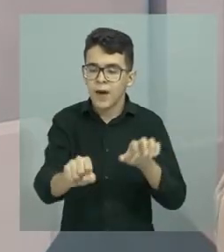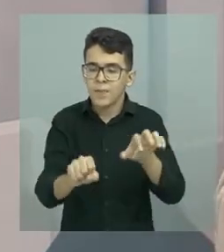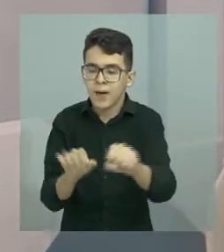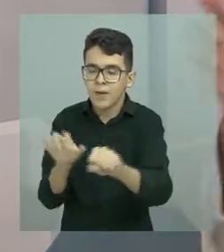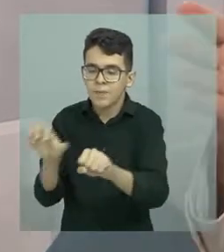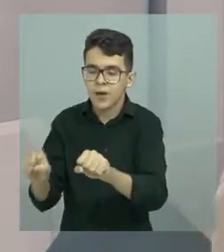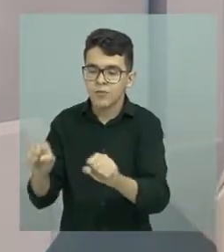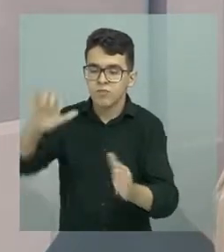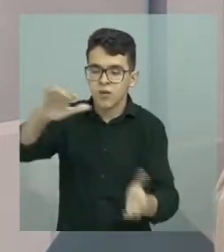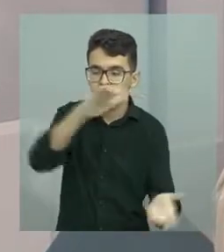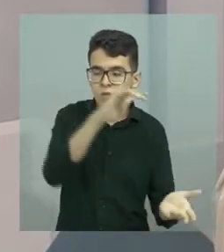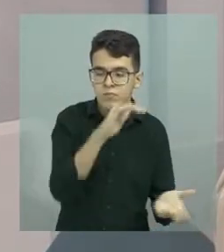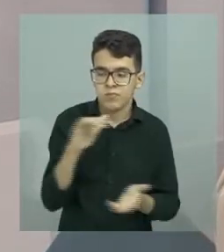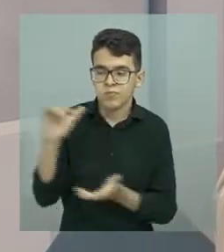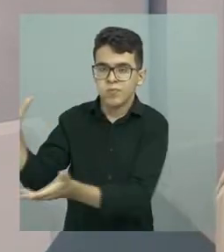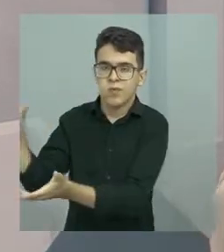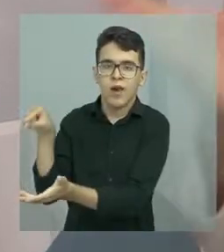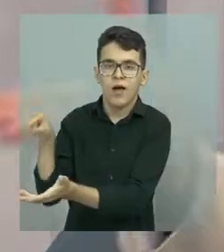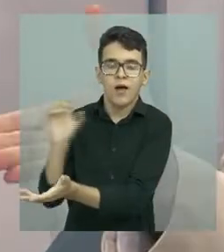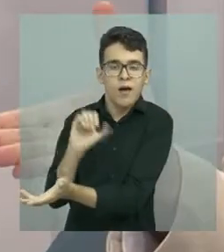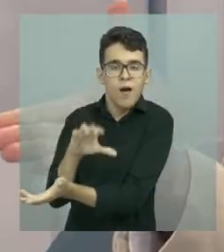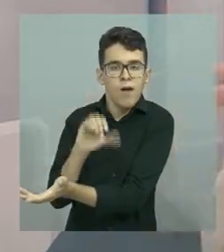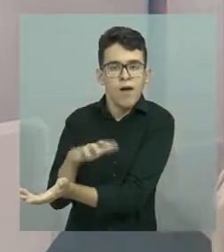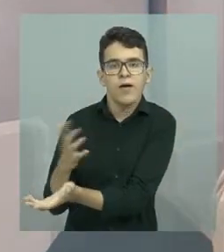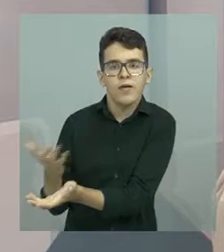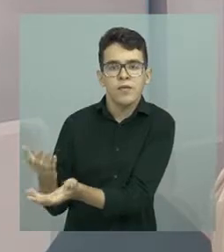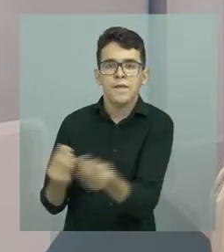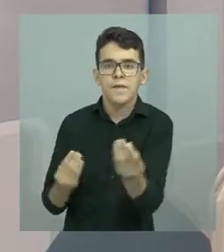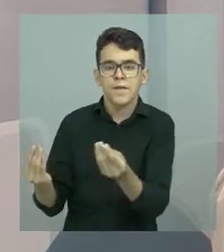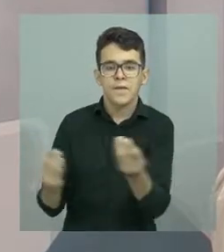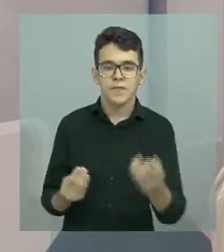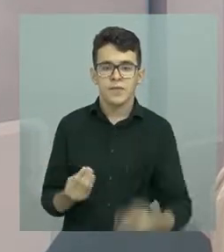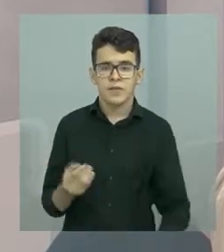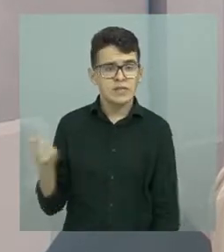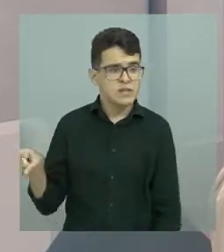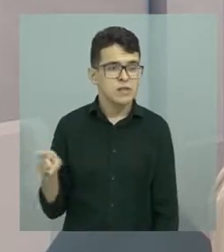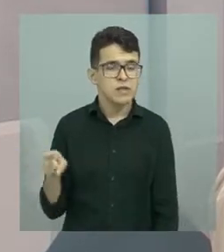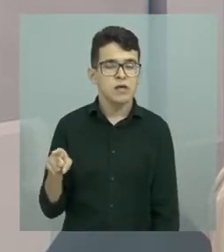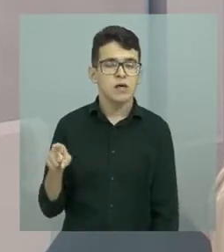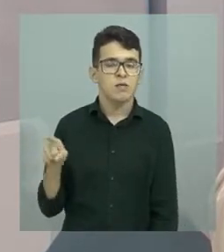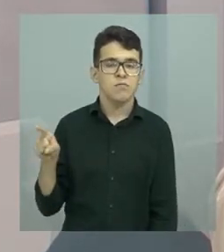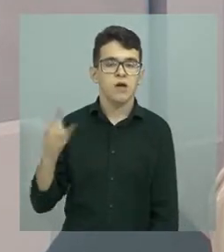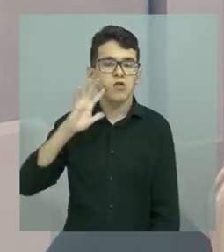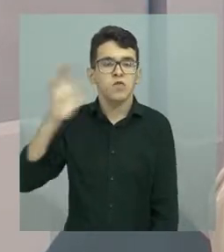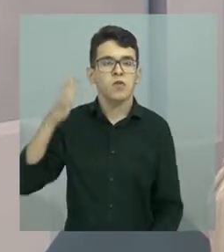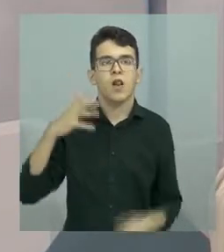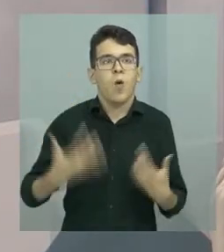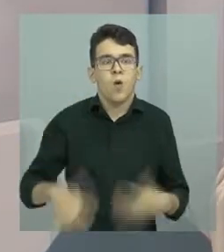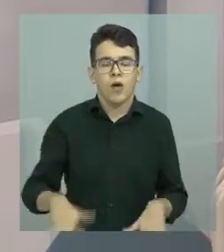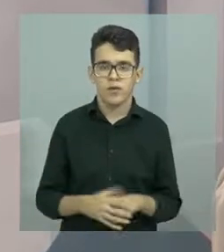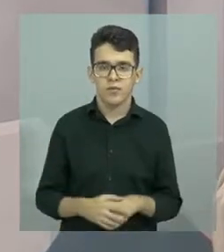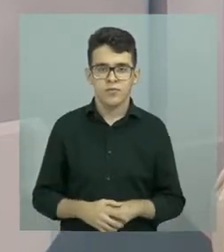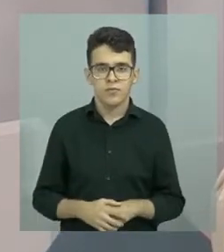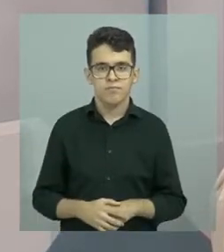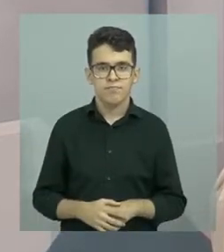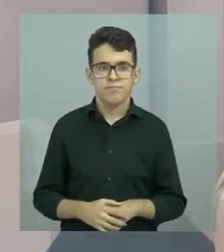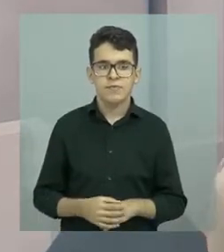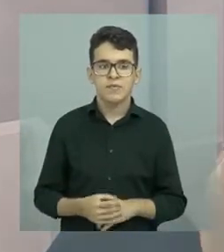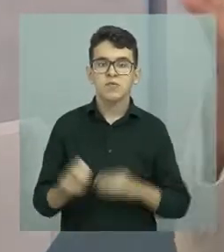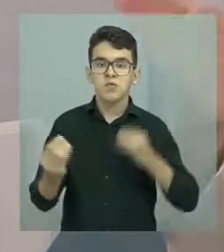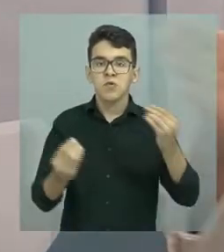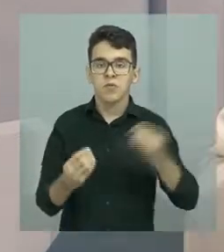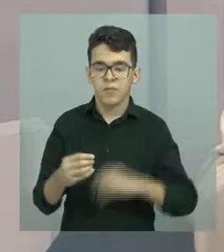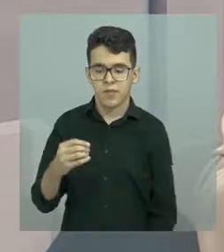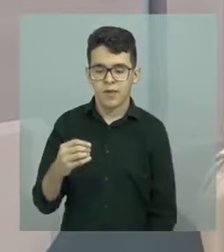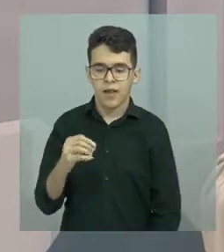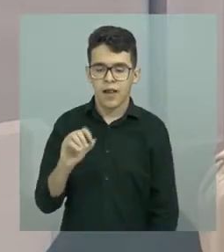não resolver por uma questão política, não aceitar mais receber esse resíduo aqui, tá? Então são questões como essas, como